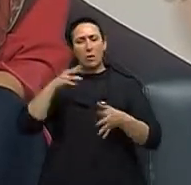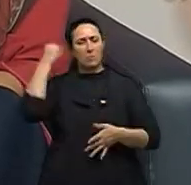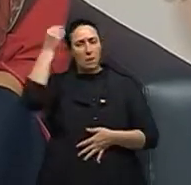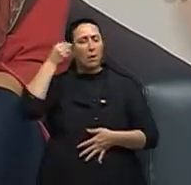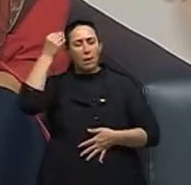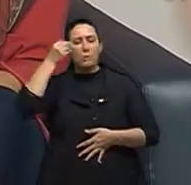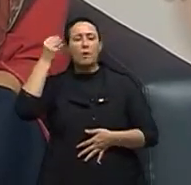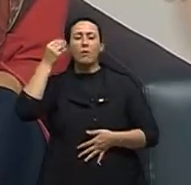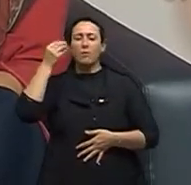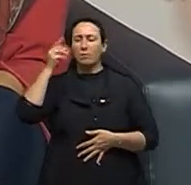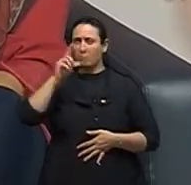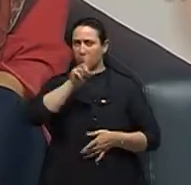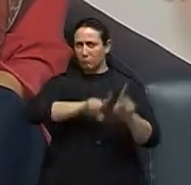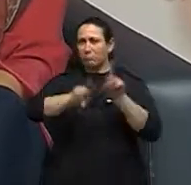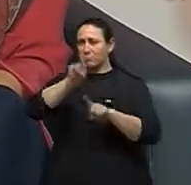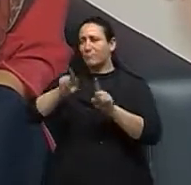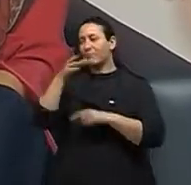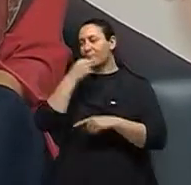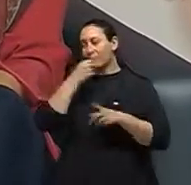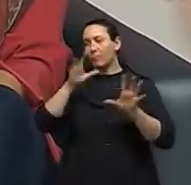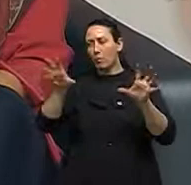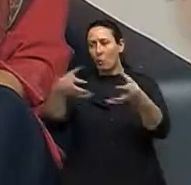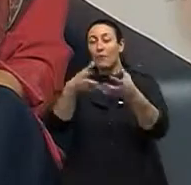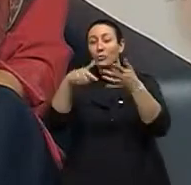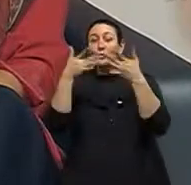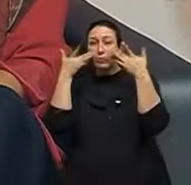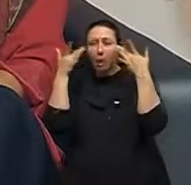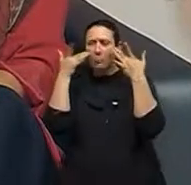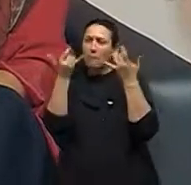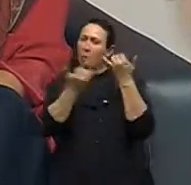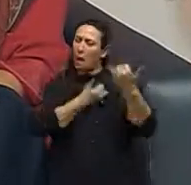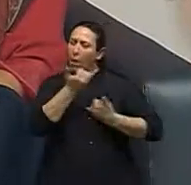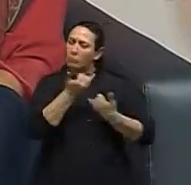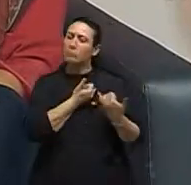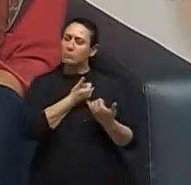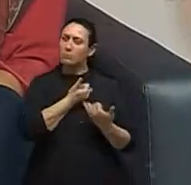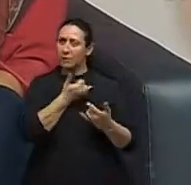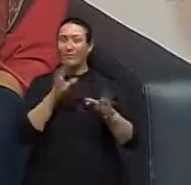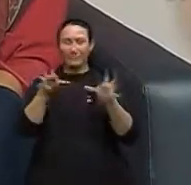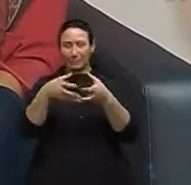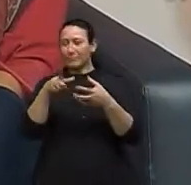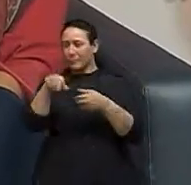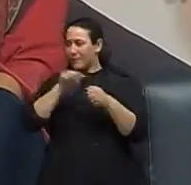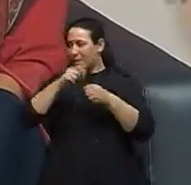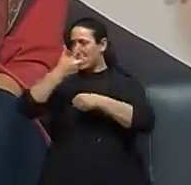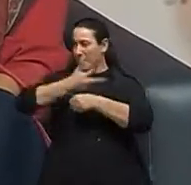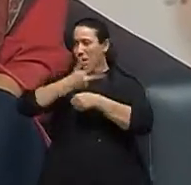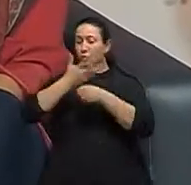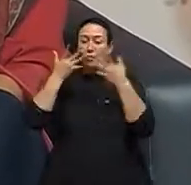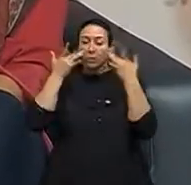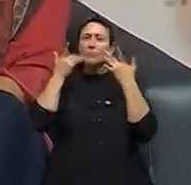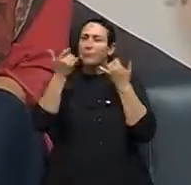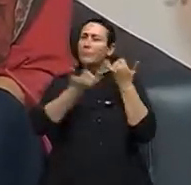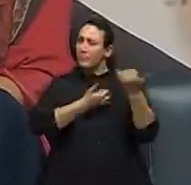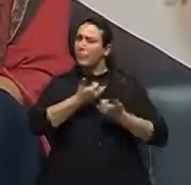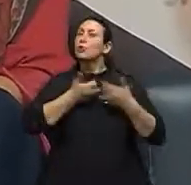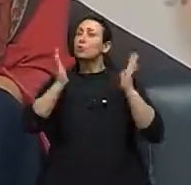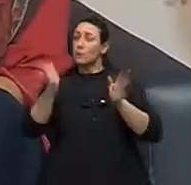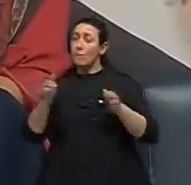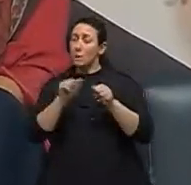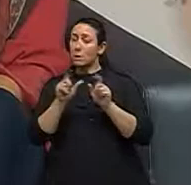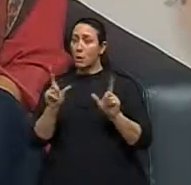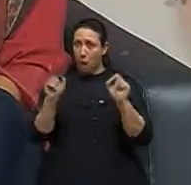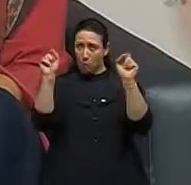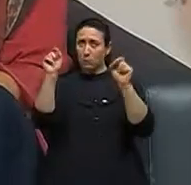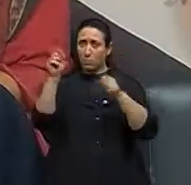com com com senhores com que eu conheço que eu dou teatro pessoas que fazem teatro na terceira idade e que eh tiveram câncer de